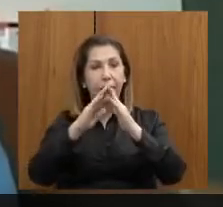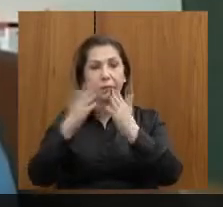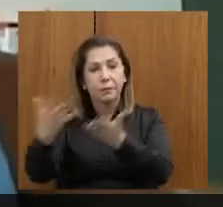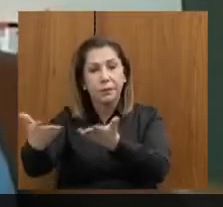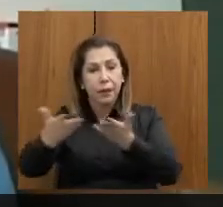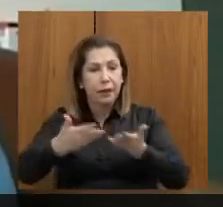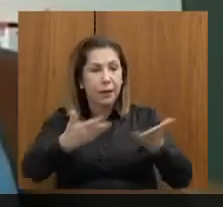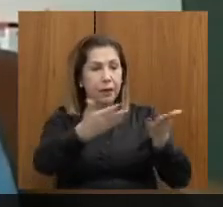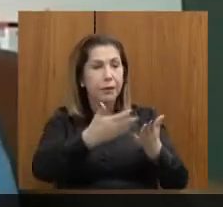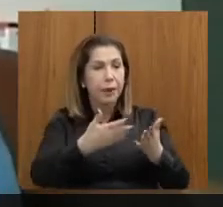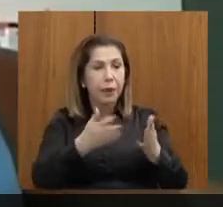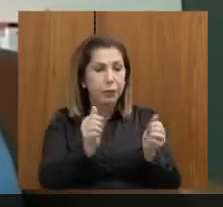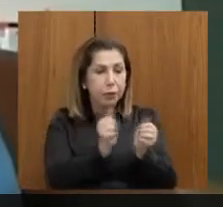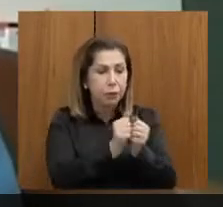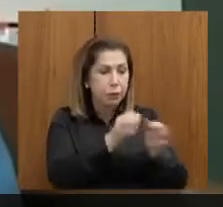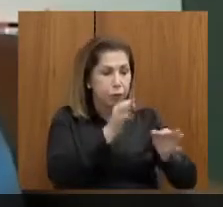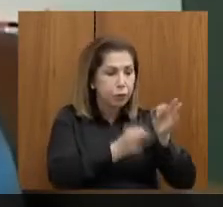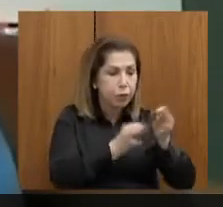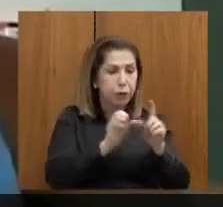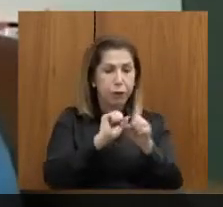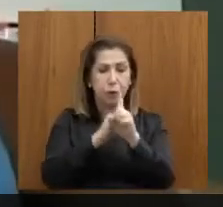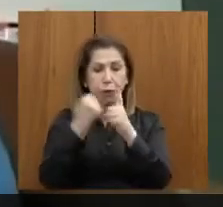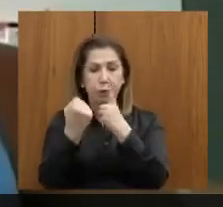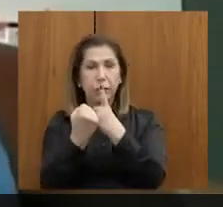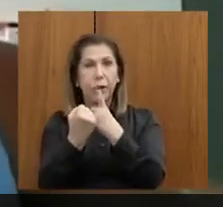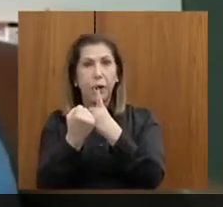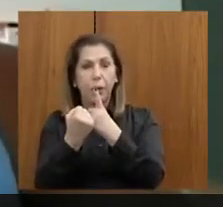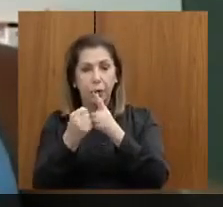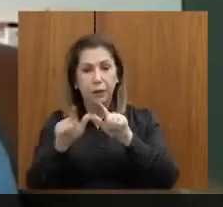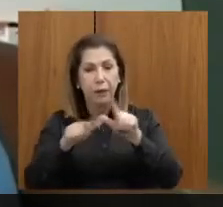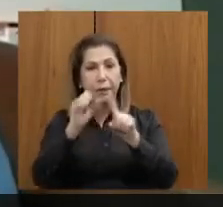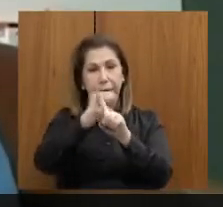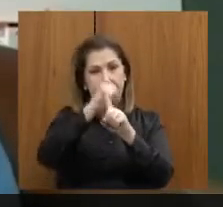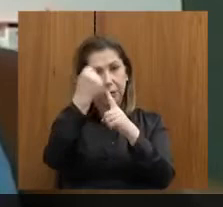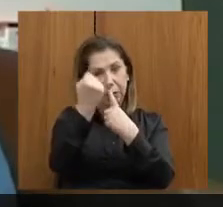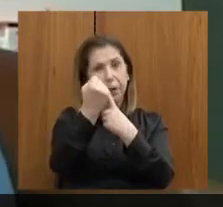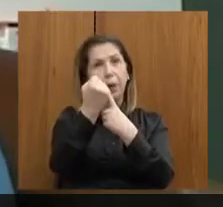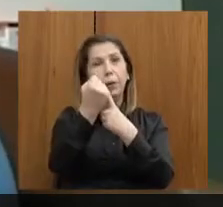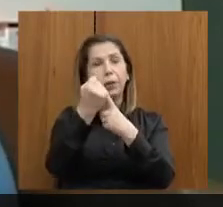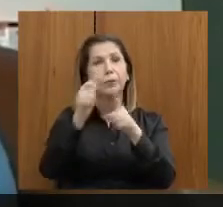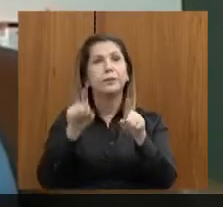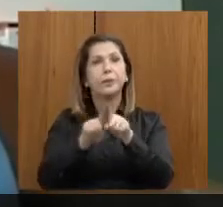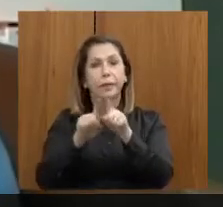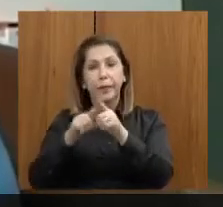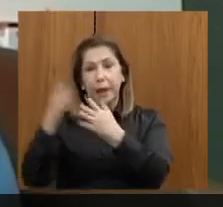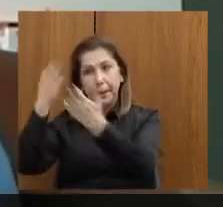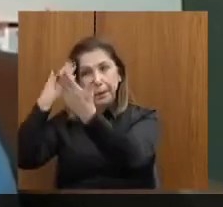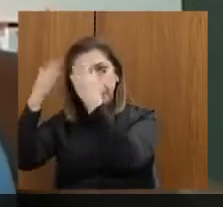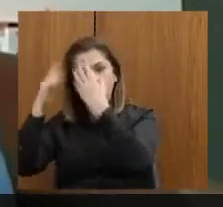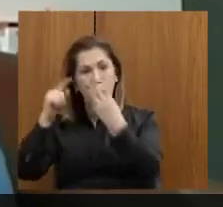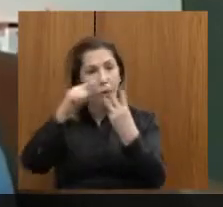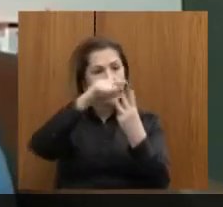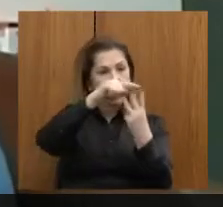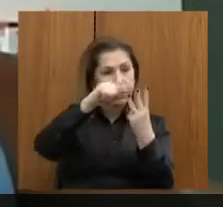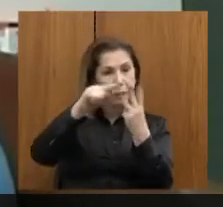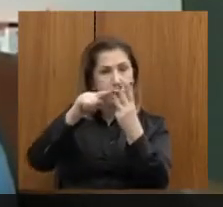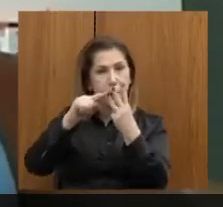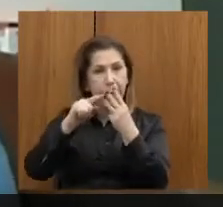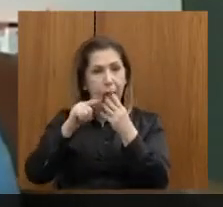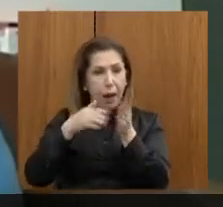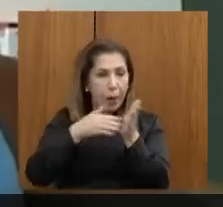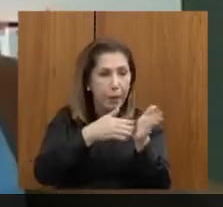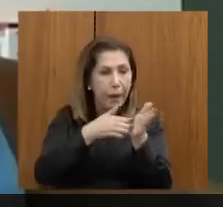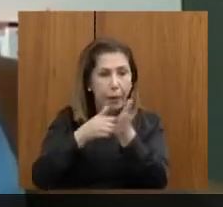conjunto jurídico-social né social Assistência Social e psicológico que possa fazer o acompanhamento